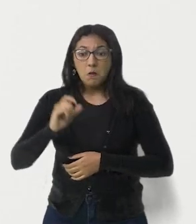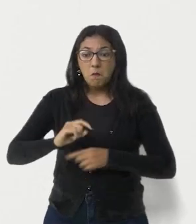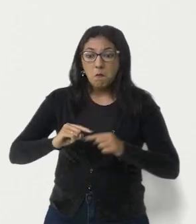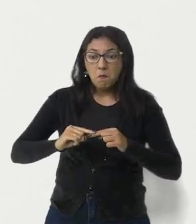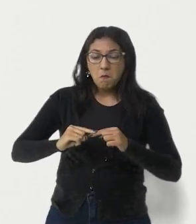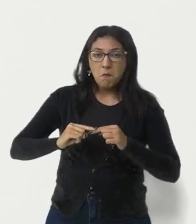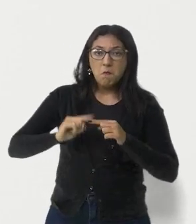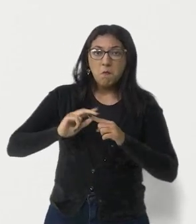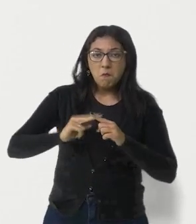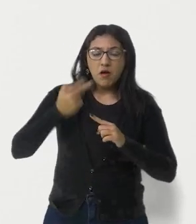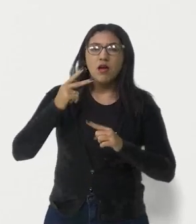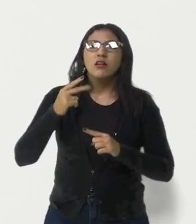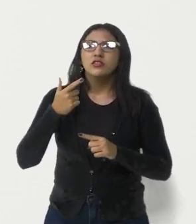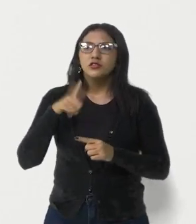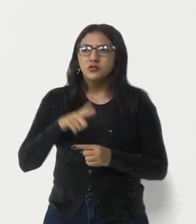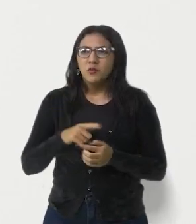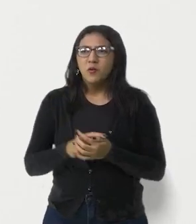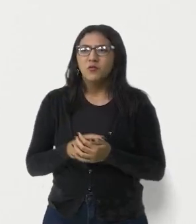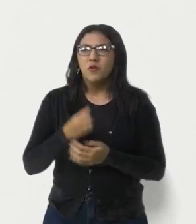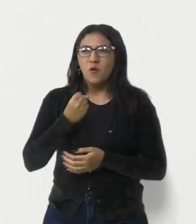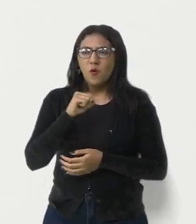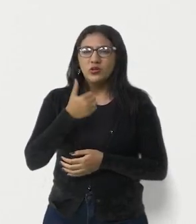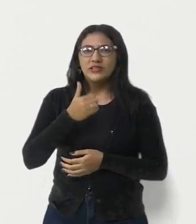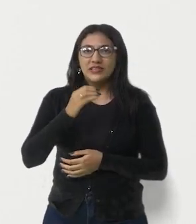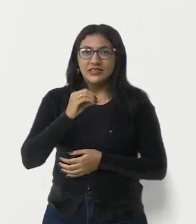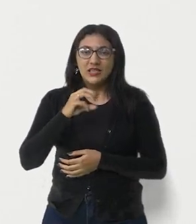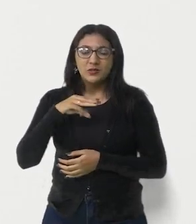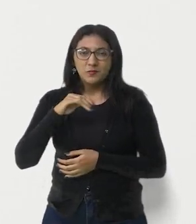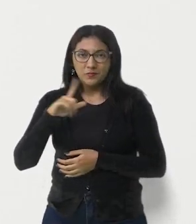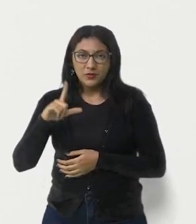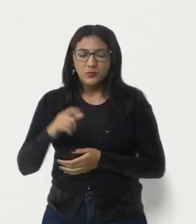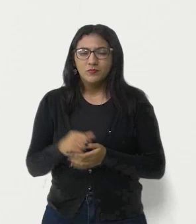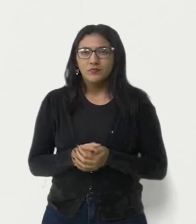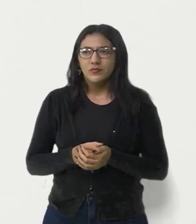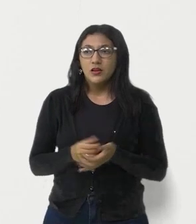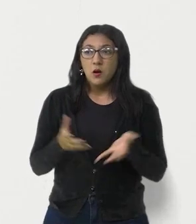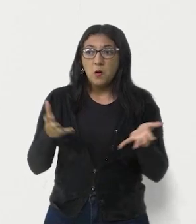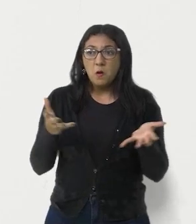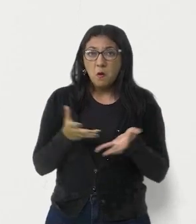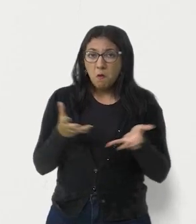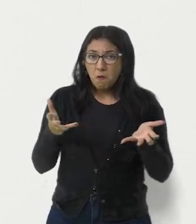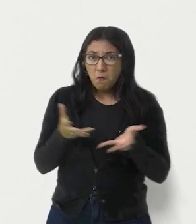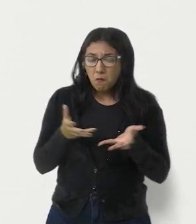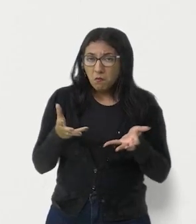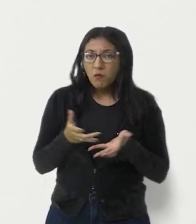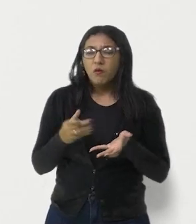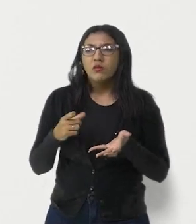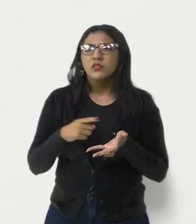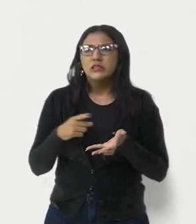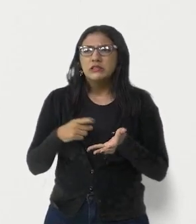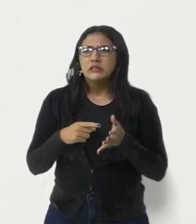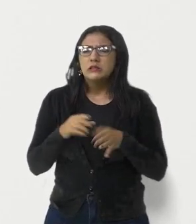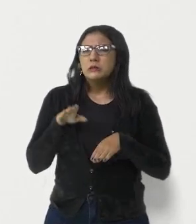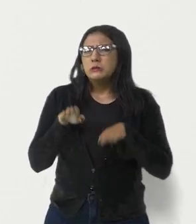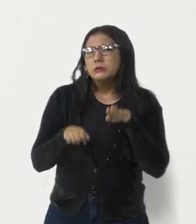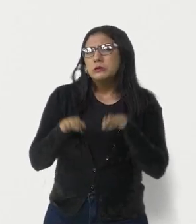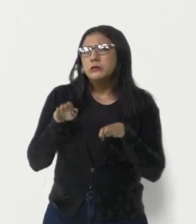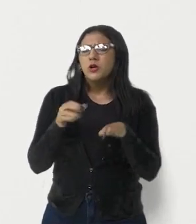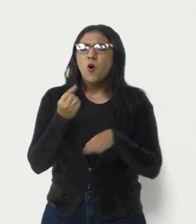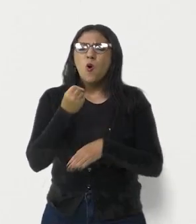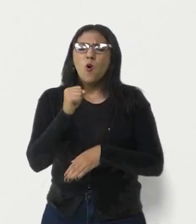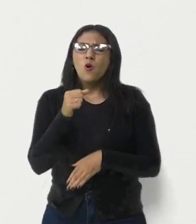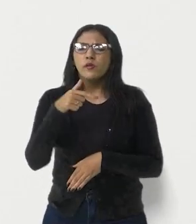810 mil indivíduos, e o IBGE estima que atualmente haja cerca de 870